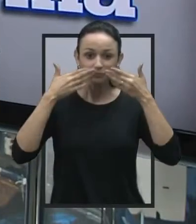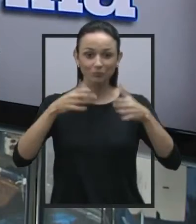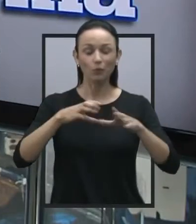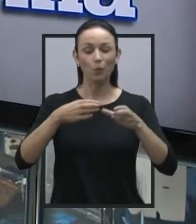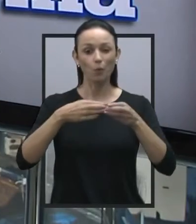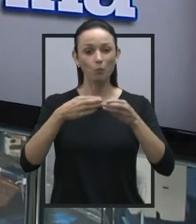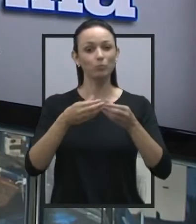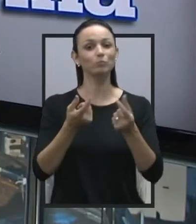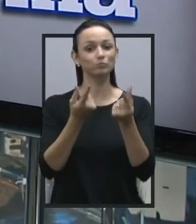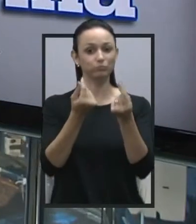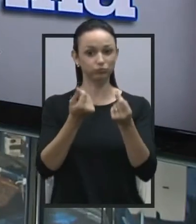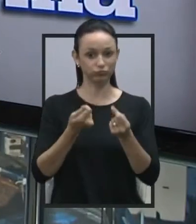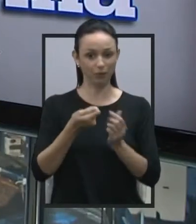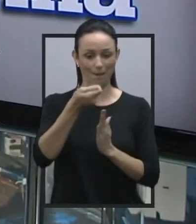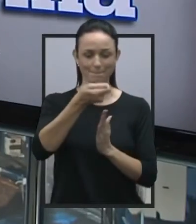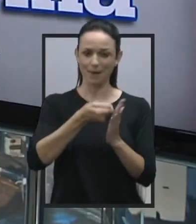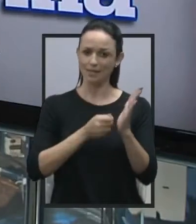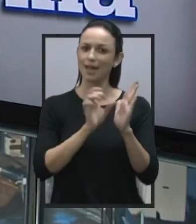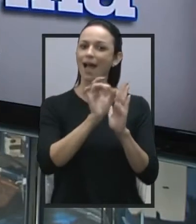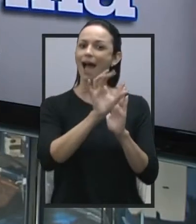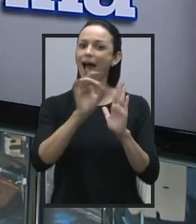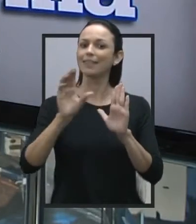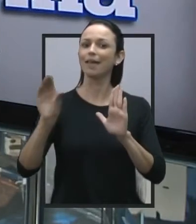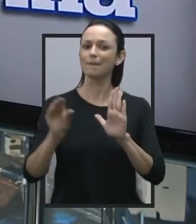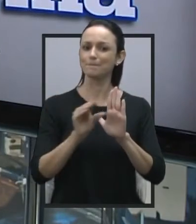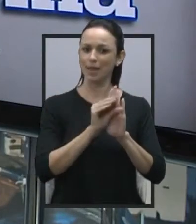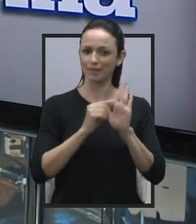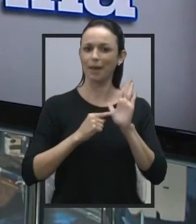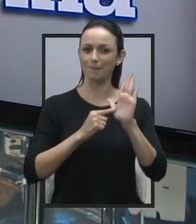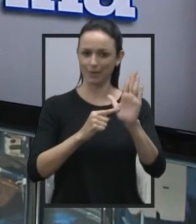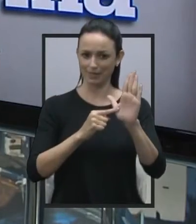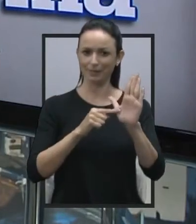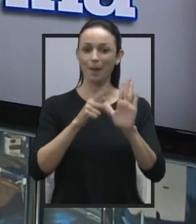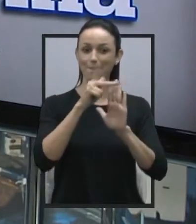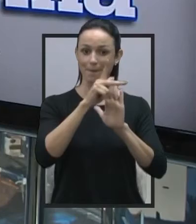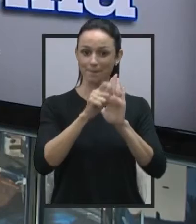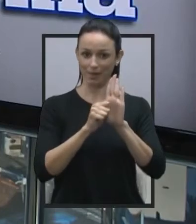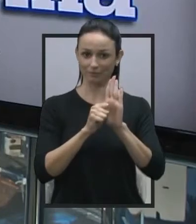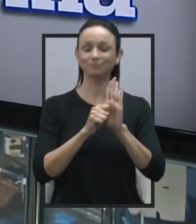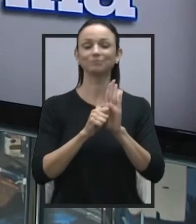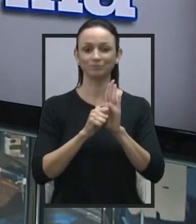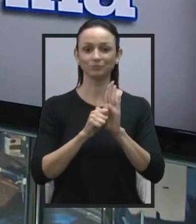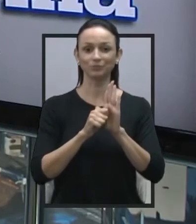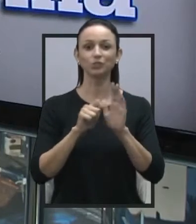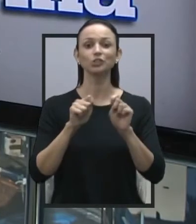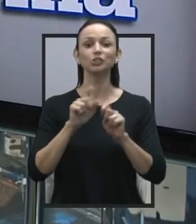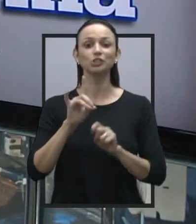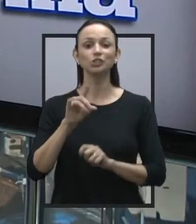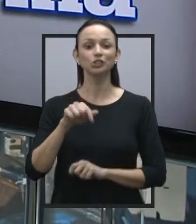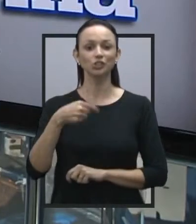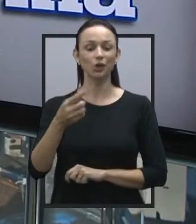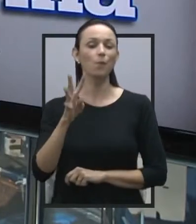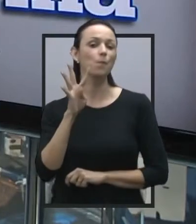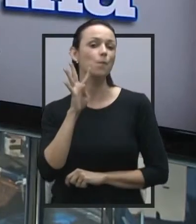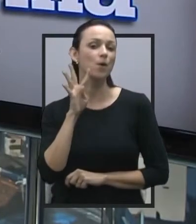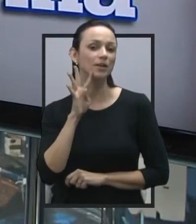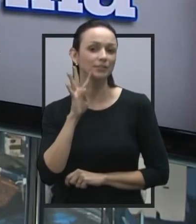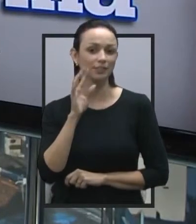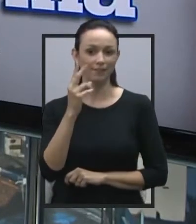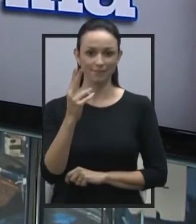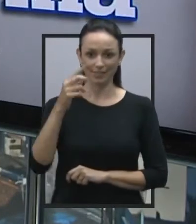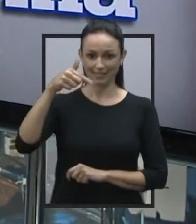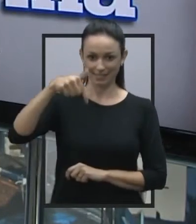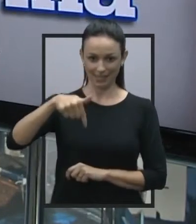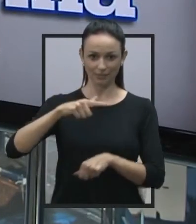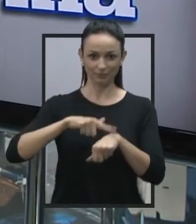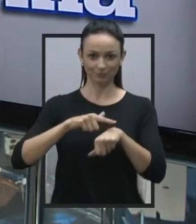de Finanças para emitir o parecer sobre as emendas apresentadas ao PPA será realizada na próxima quarta-feira,